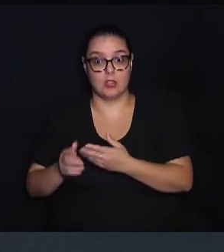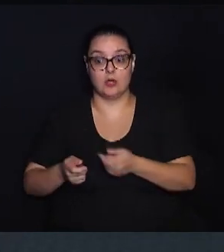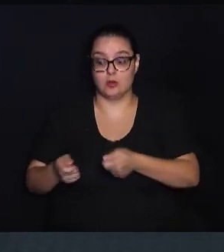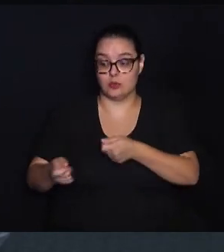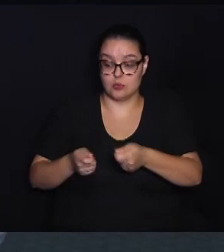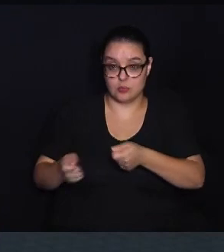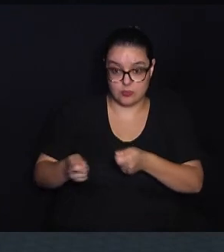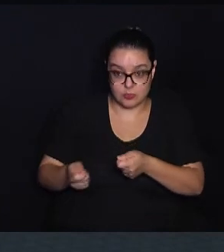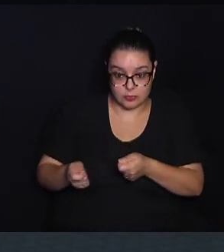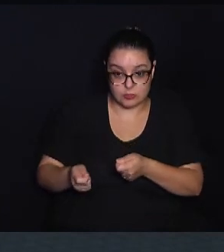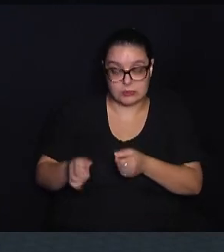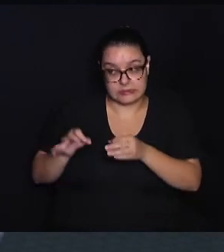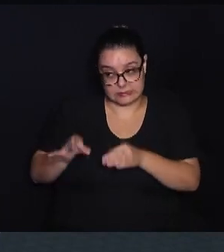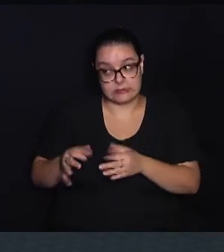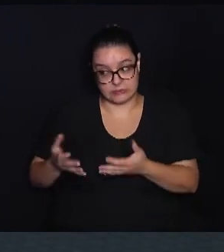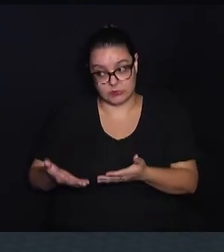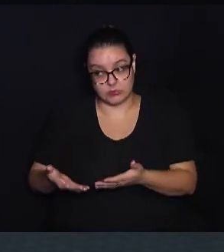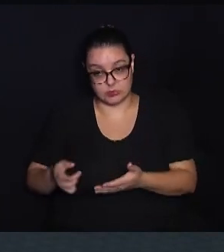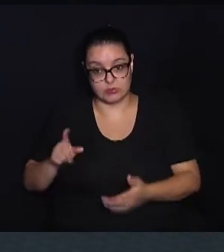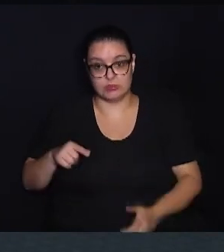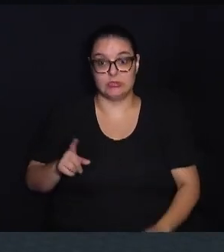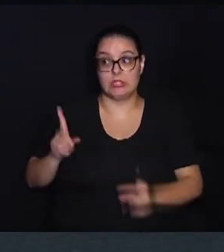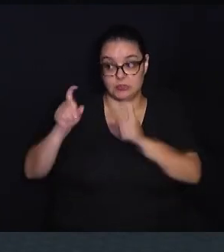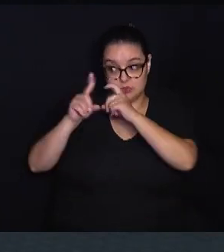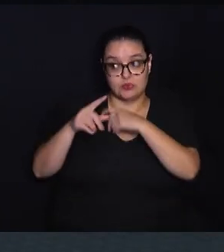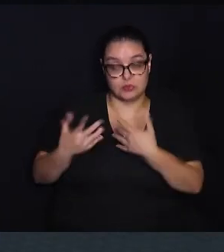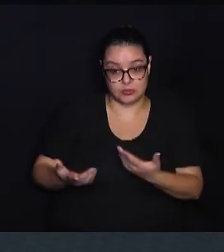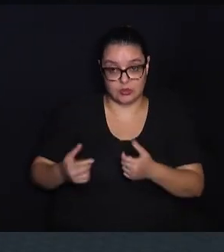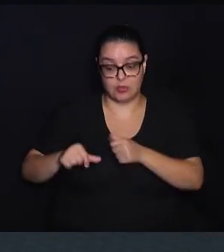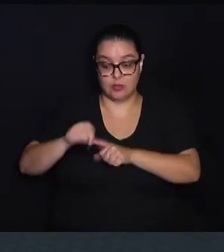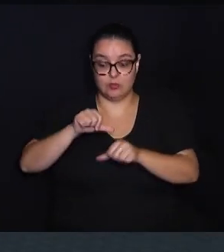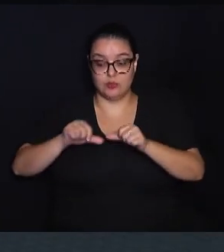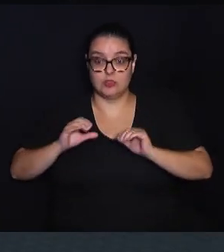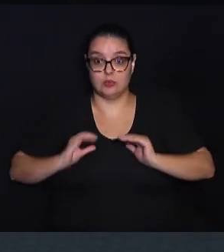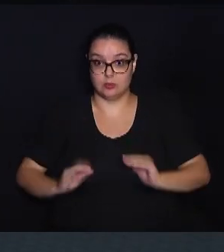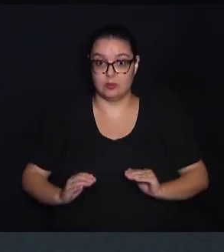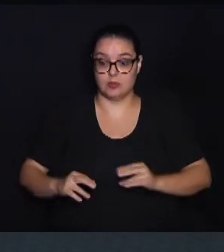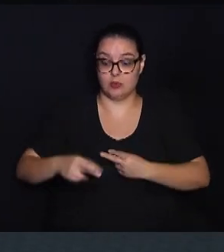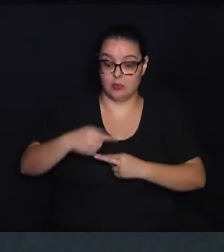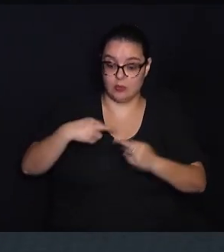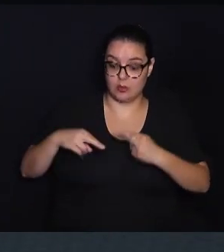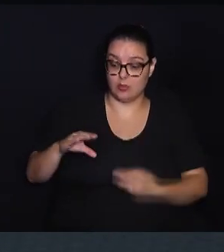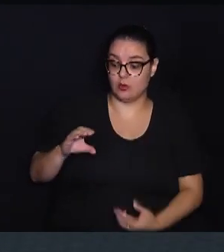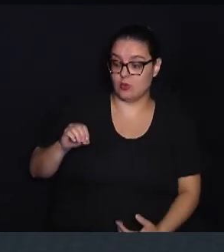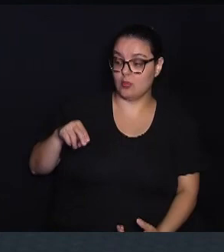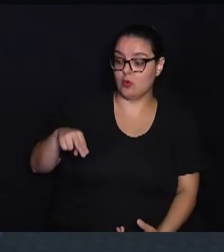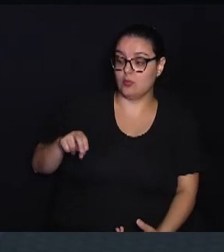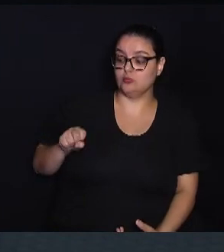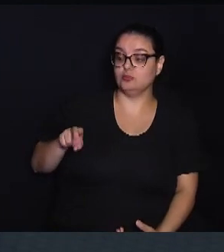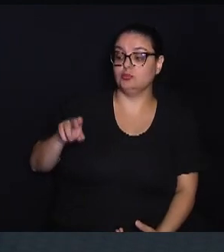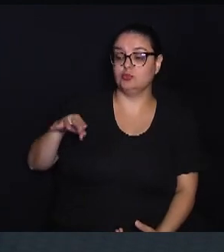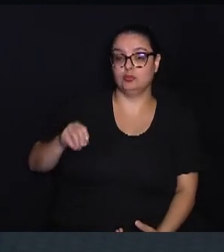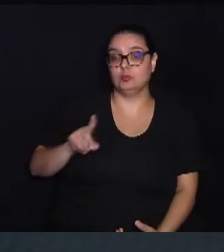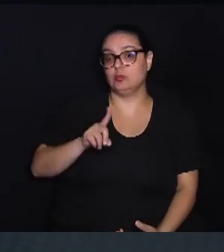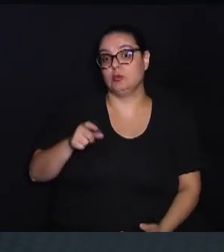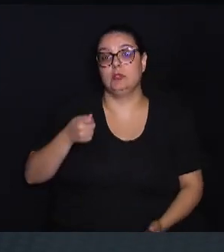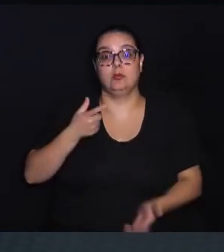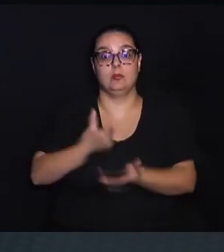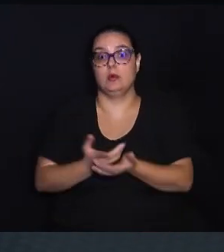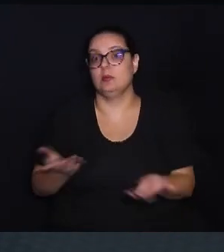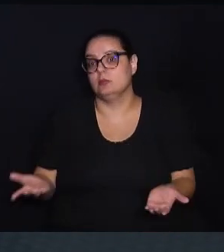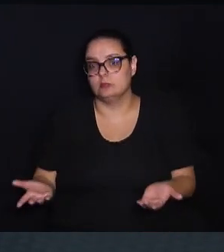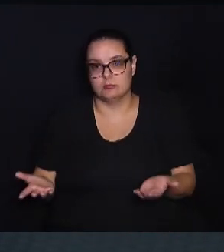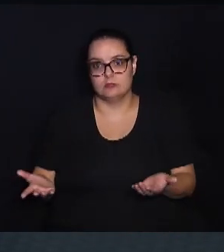consome, controlar na unha, e isso é muito difícil, mudar o nosso comportamento em relação ao consumo, não